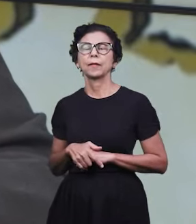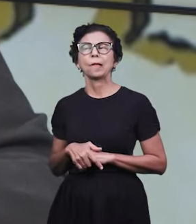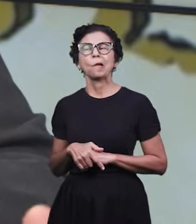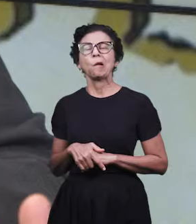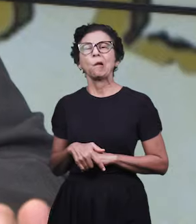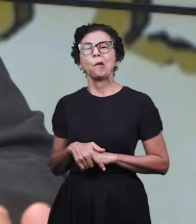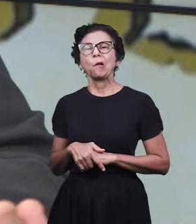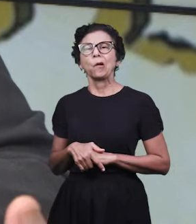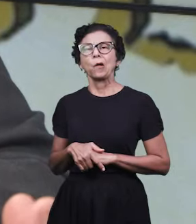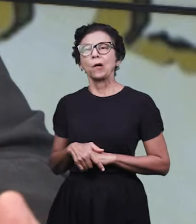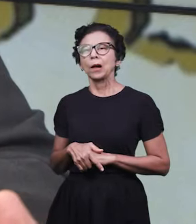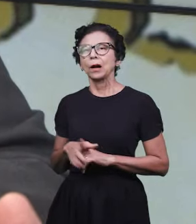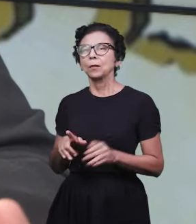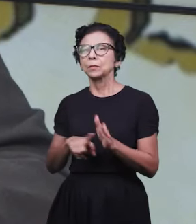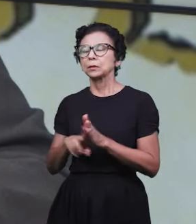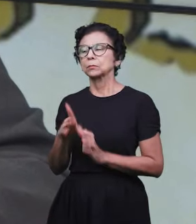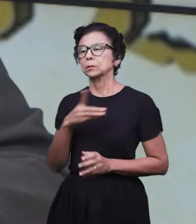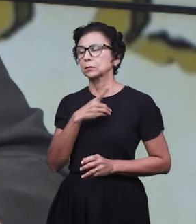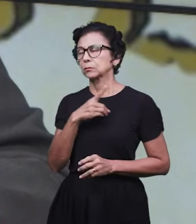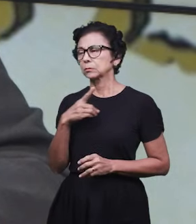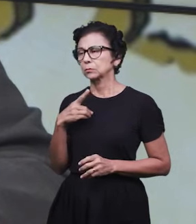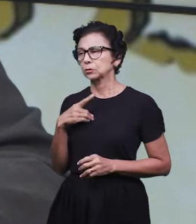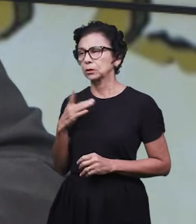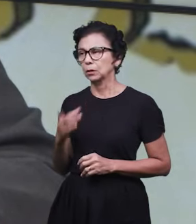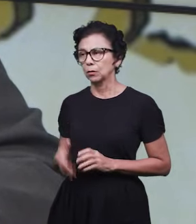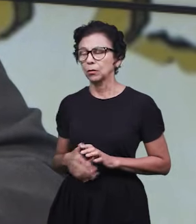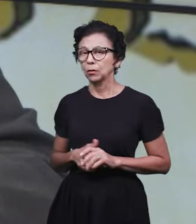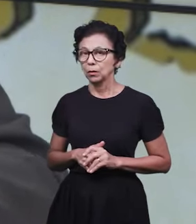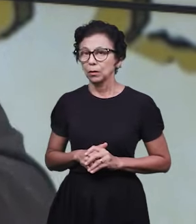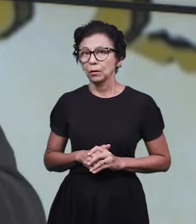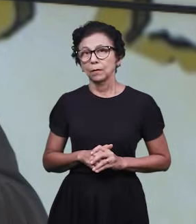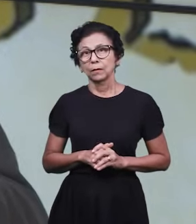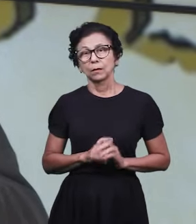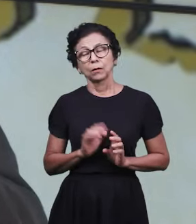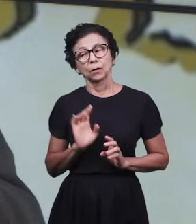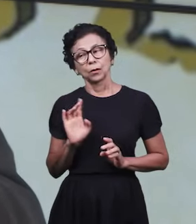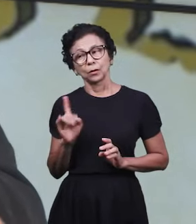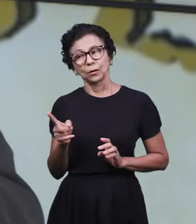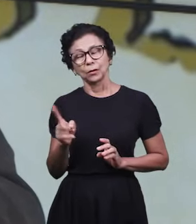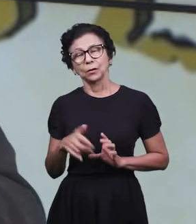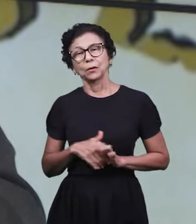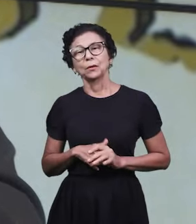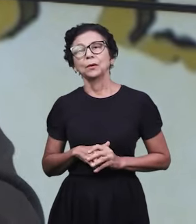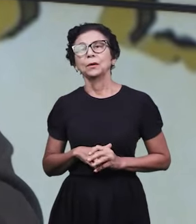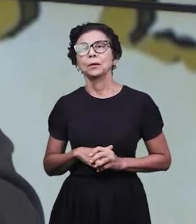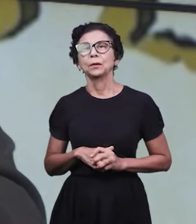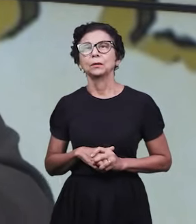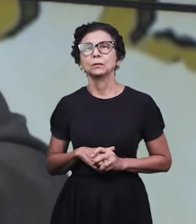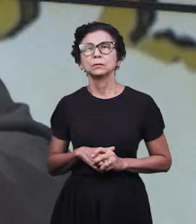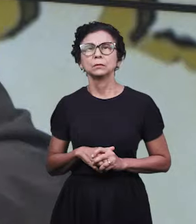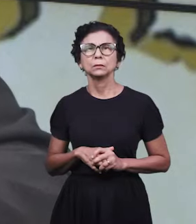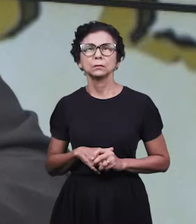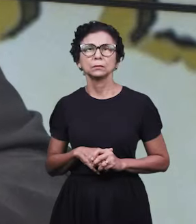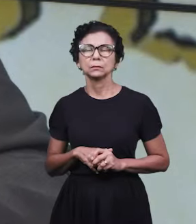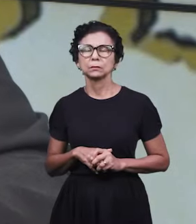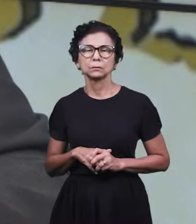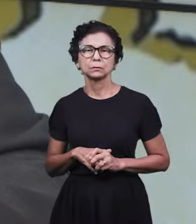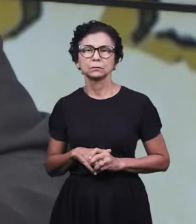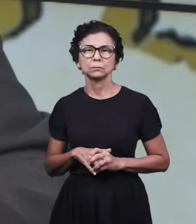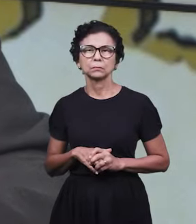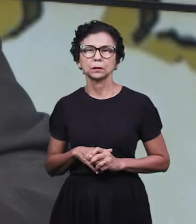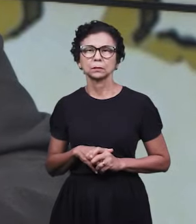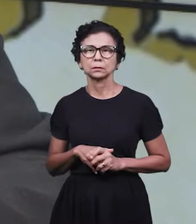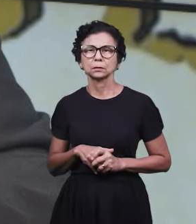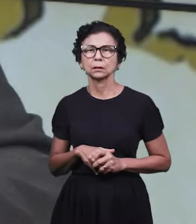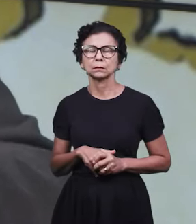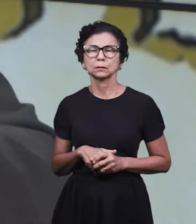nos explicou, falou, ao longo da jornada que vocês vão ter, eu glorifico o Senhor, o diácono teve discernimento, né? Ao longo